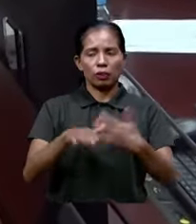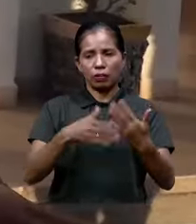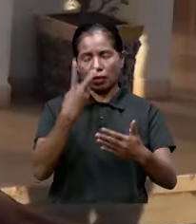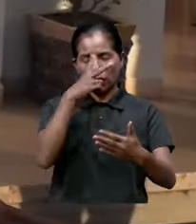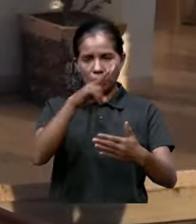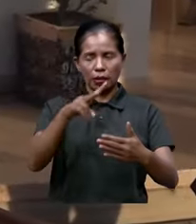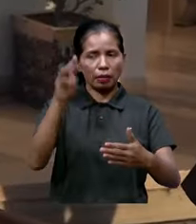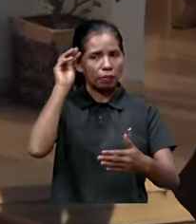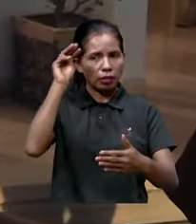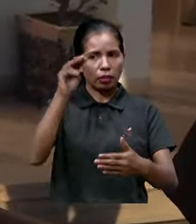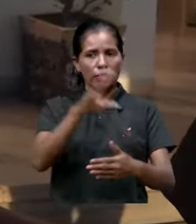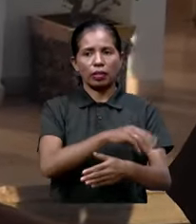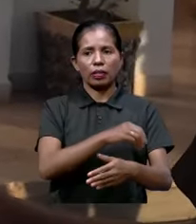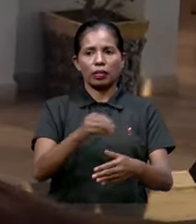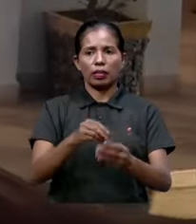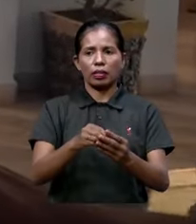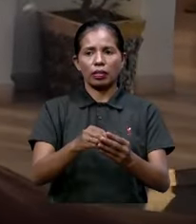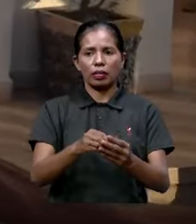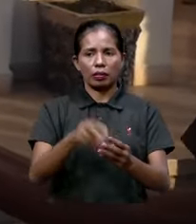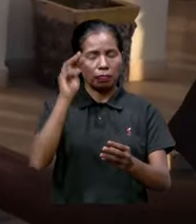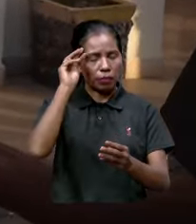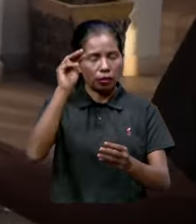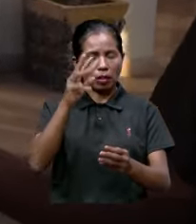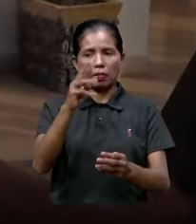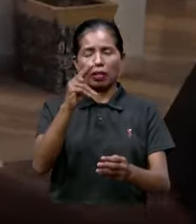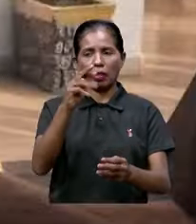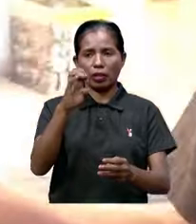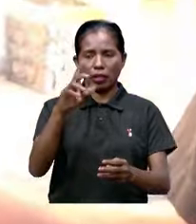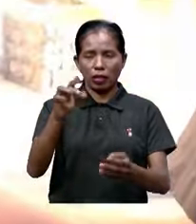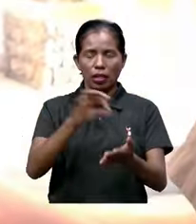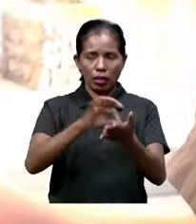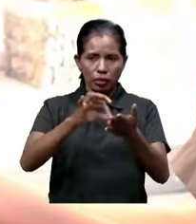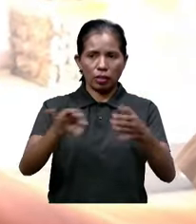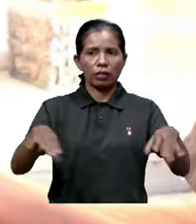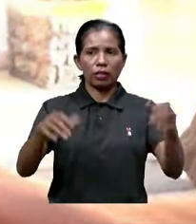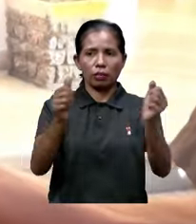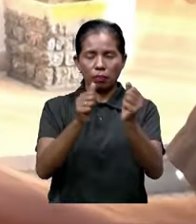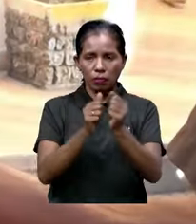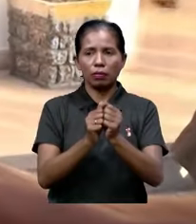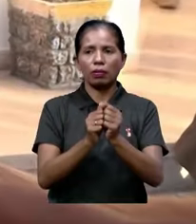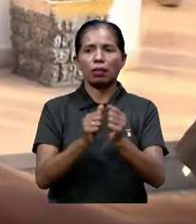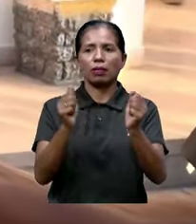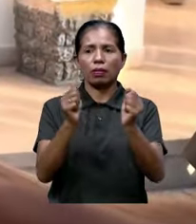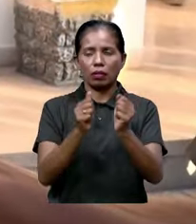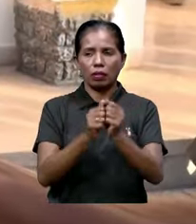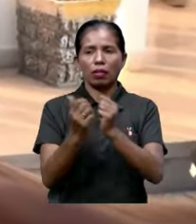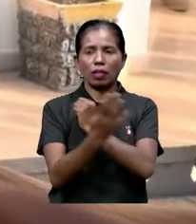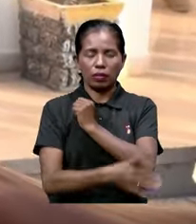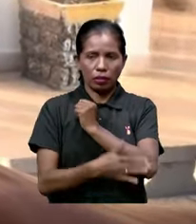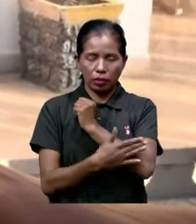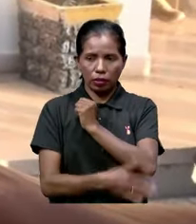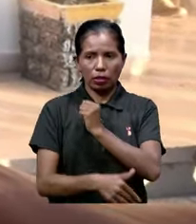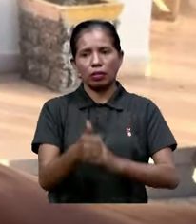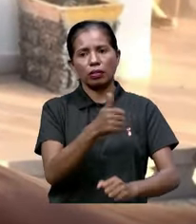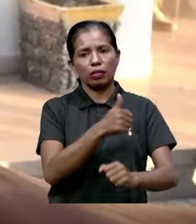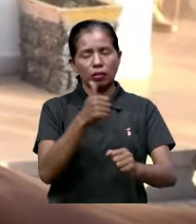Ministro, Sua Excelência, o Sr. Ministro de Negócios Estrangeiros, assina acordos com países balões